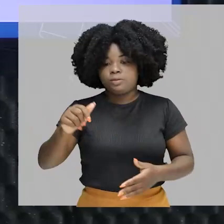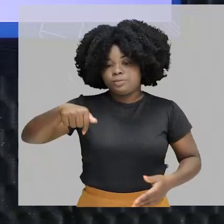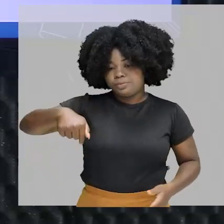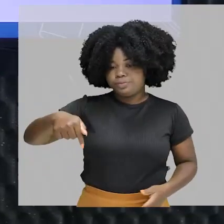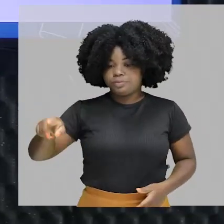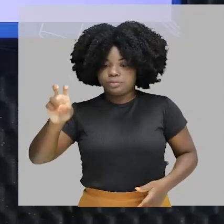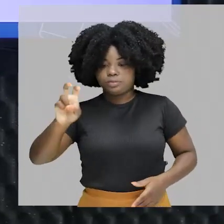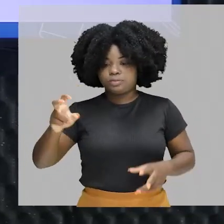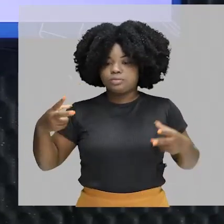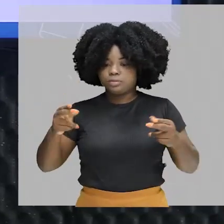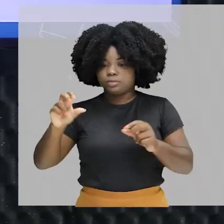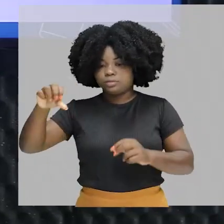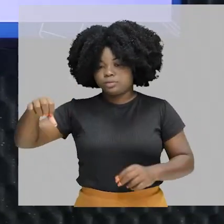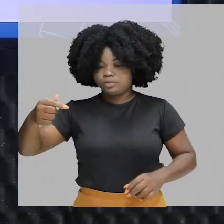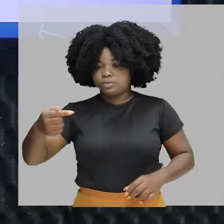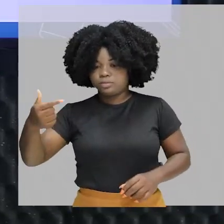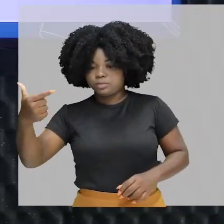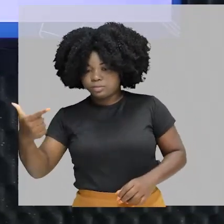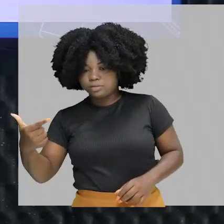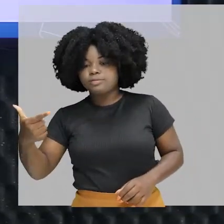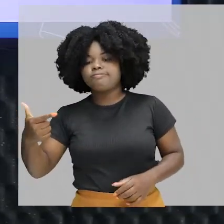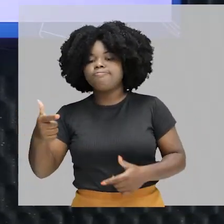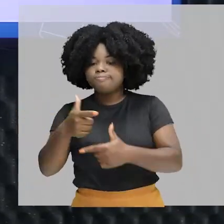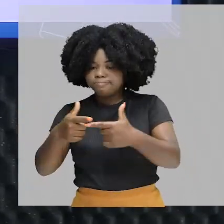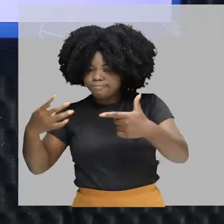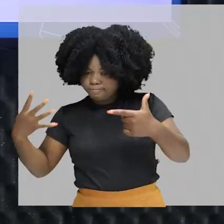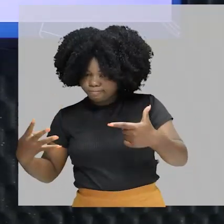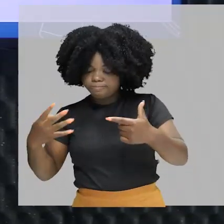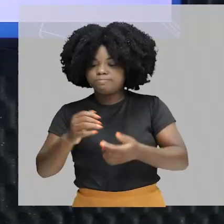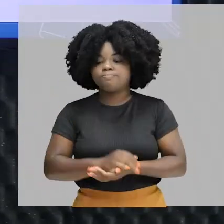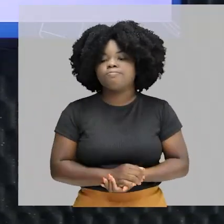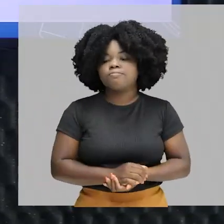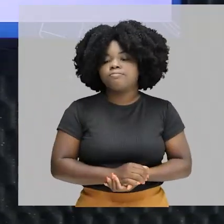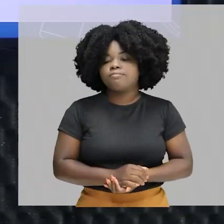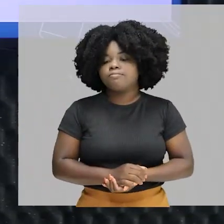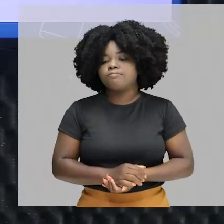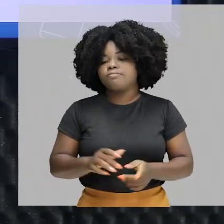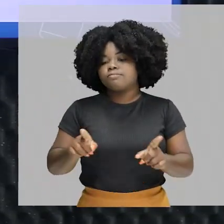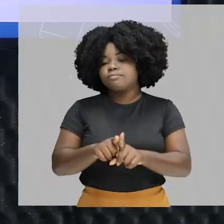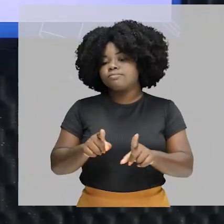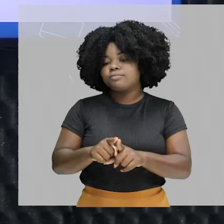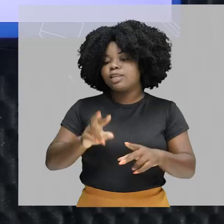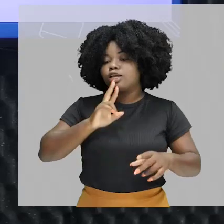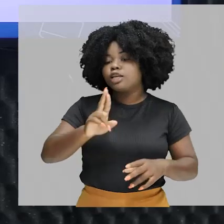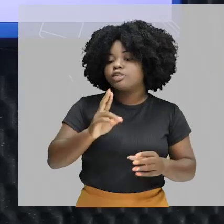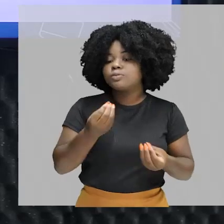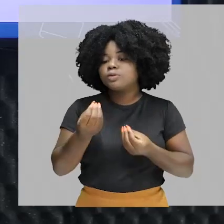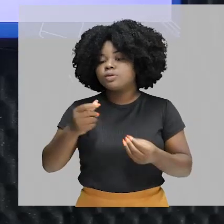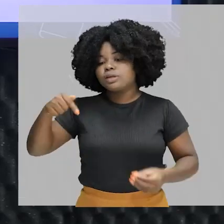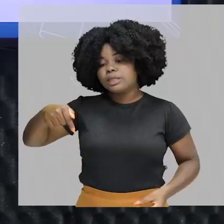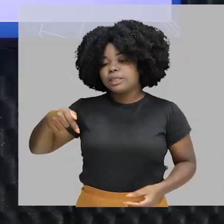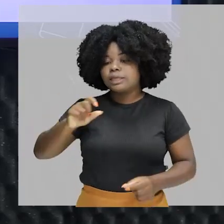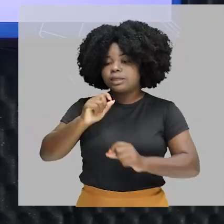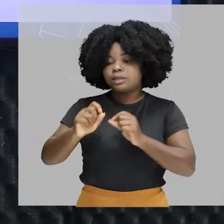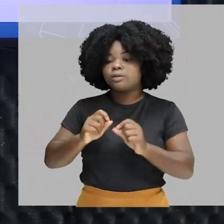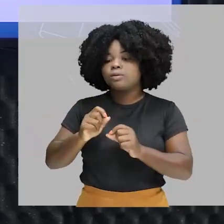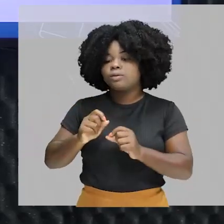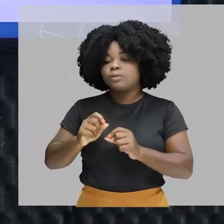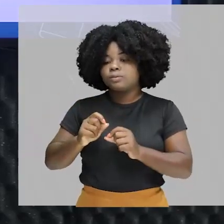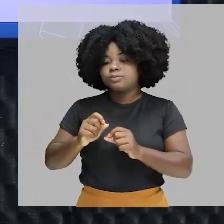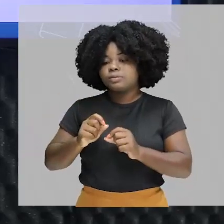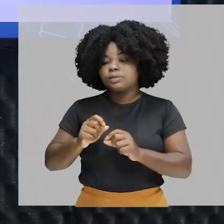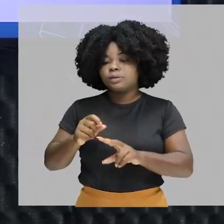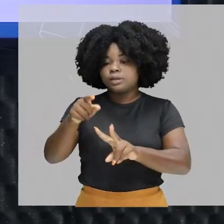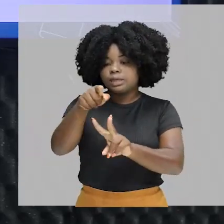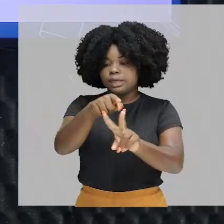elevado à quinta é igual a 972 dividido por 4, e esse resultado dá o 243. Lembre,